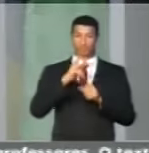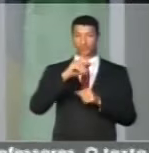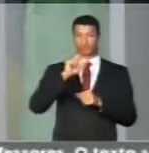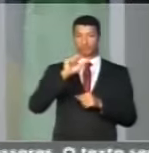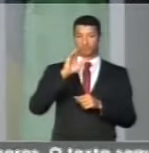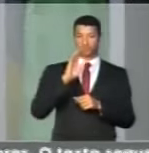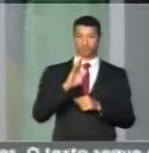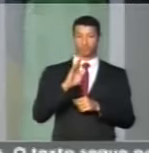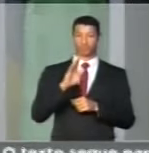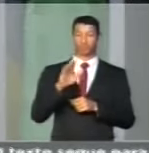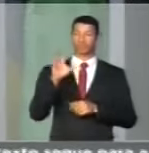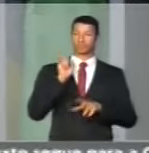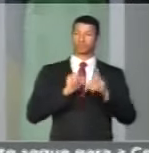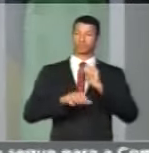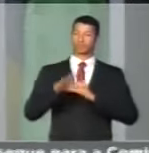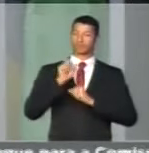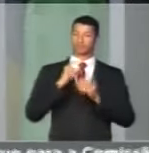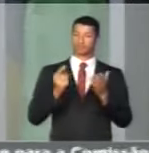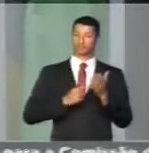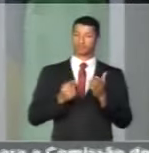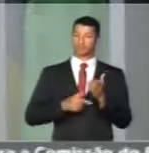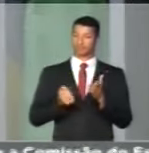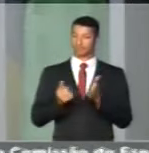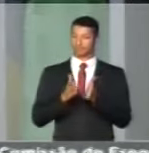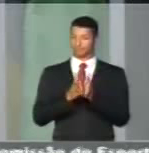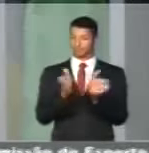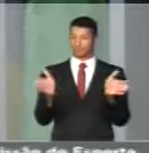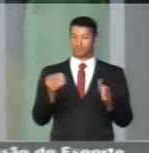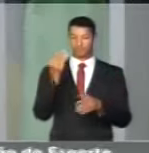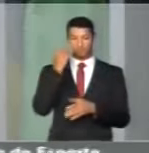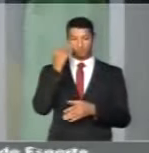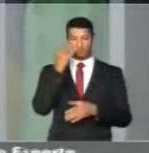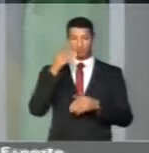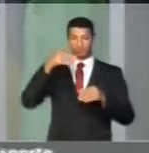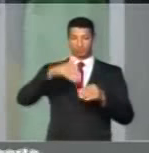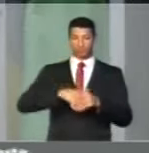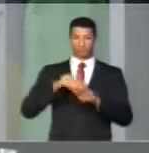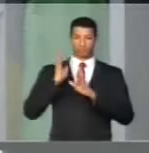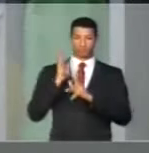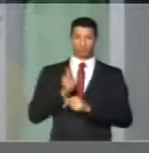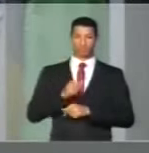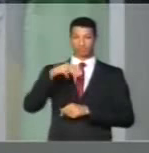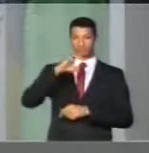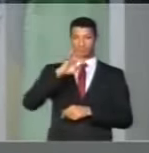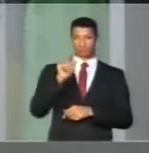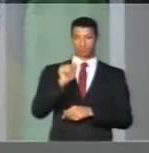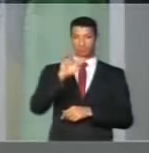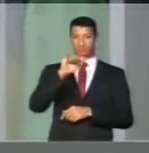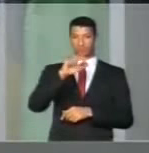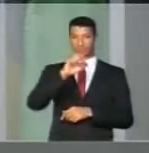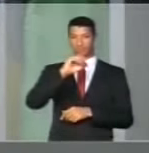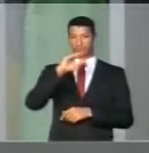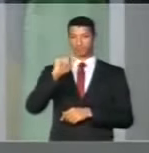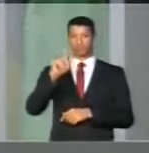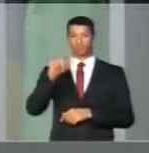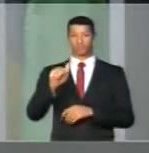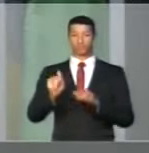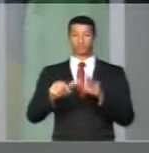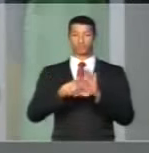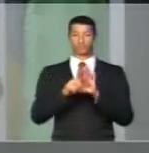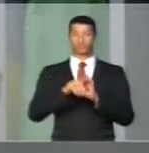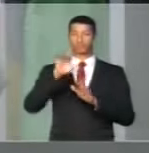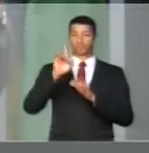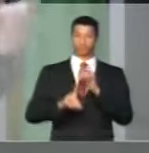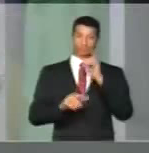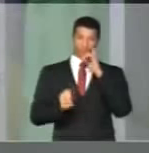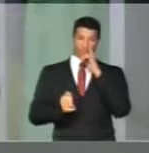PSB buscasse uma correção de rumos, tentando votar a revisão de meta fiscal naquilo que é legal e que é